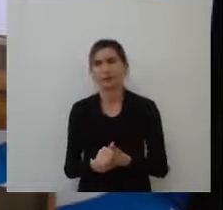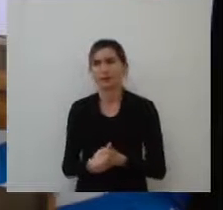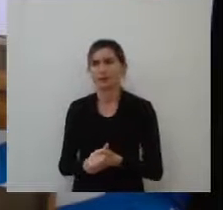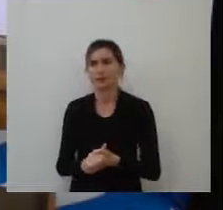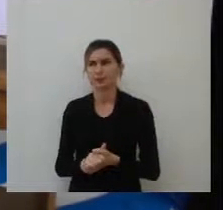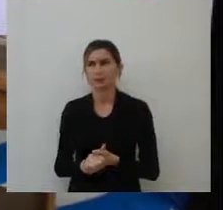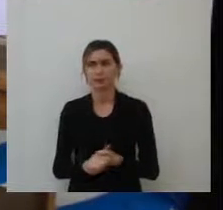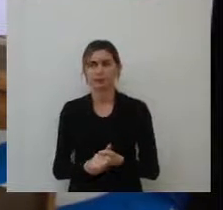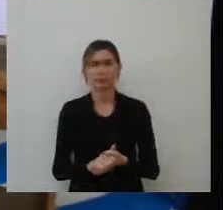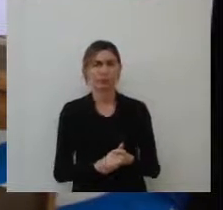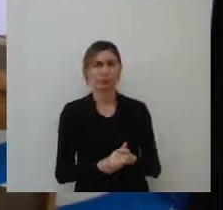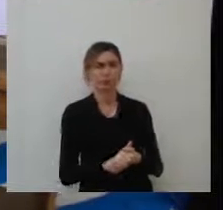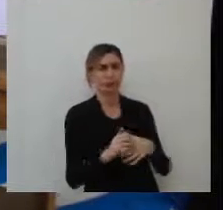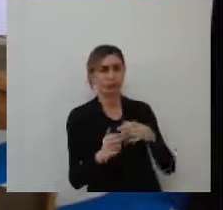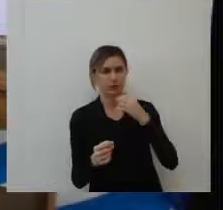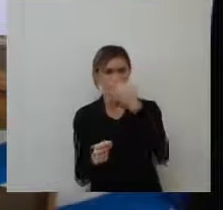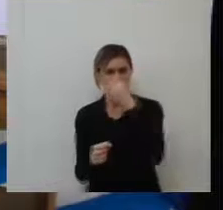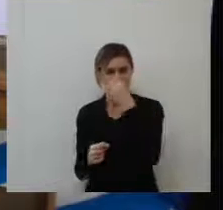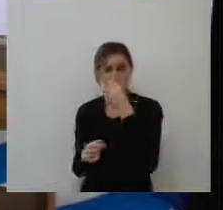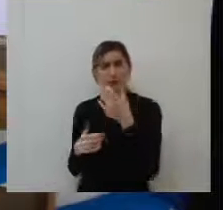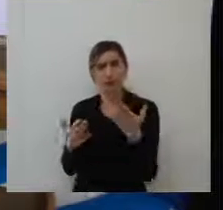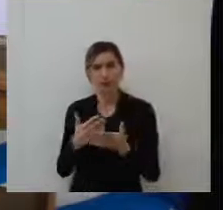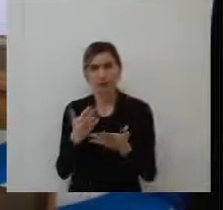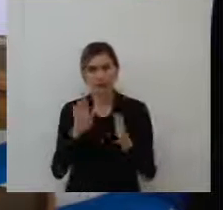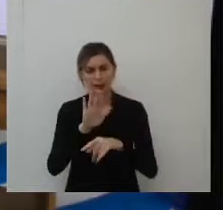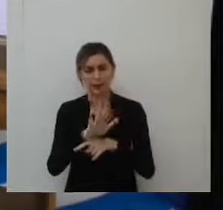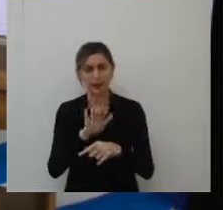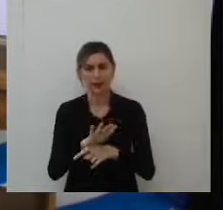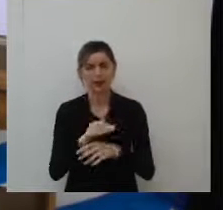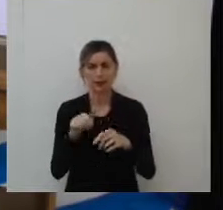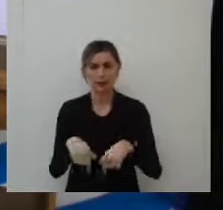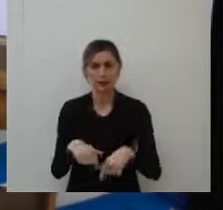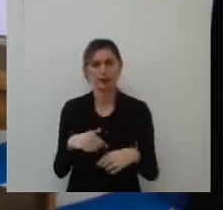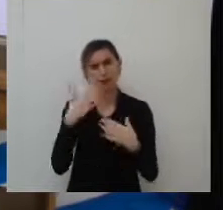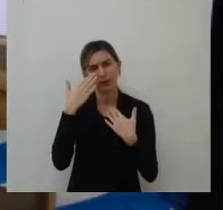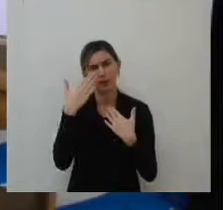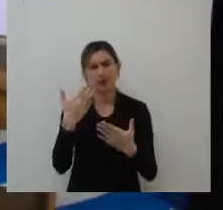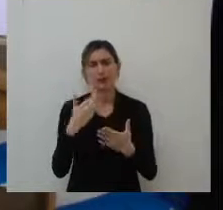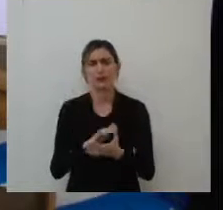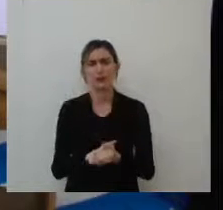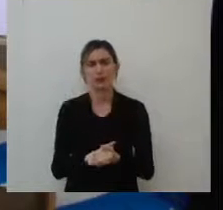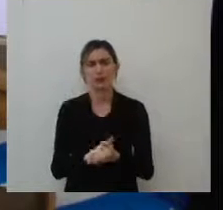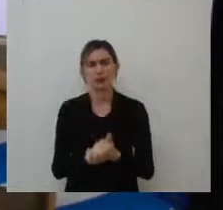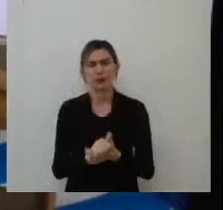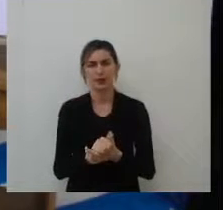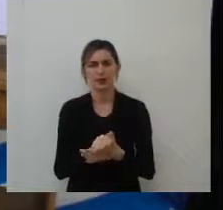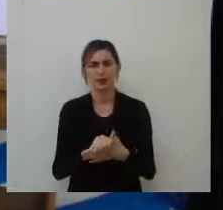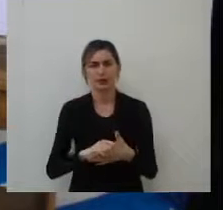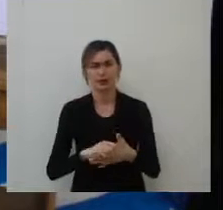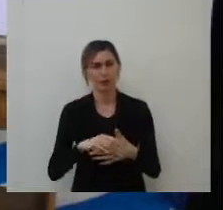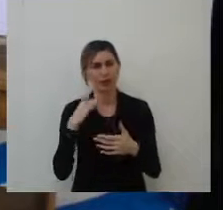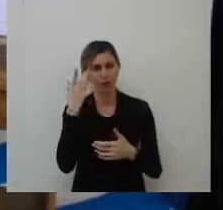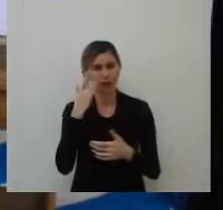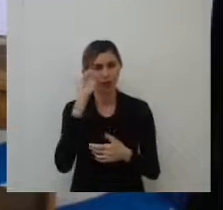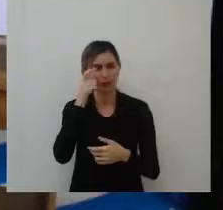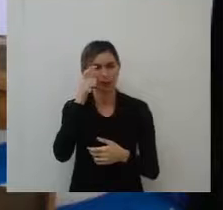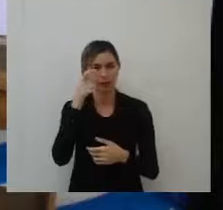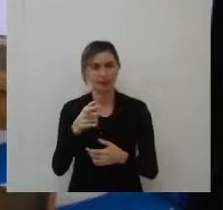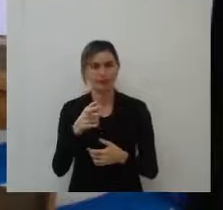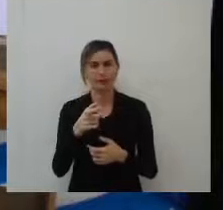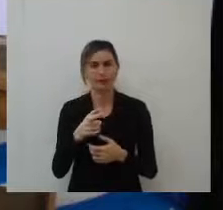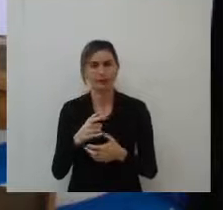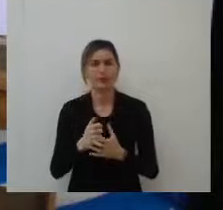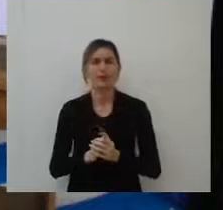gente, eu quero agradecer agora a vocês que passaram essa tarde comigo, tá, gente? Uma coisa que eu acho interessante,